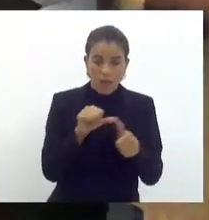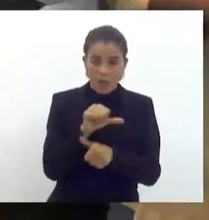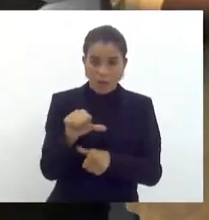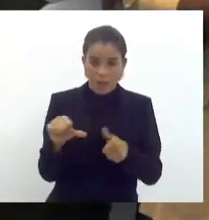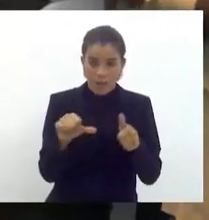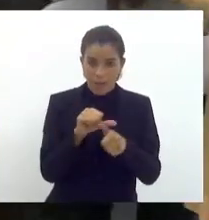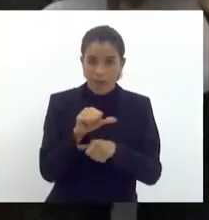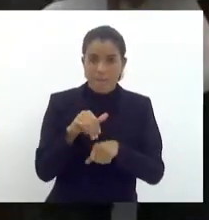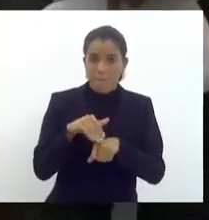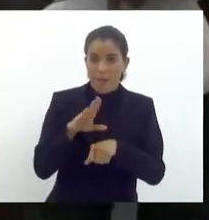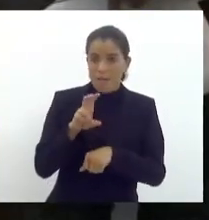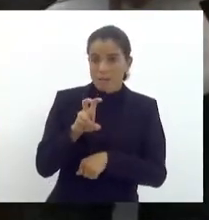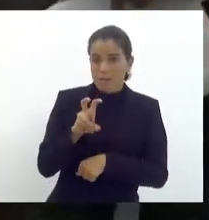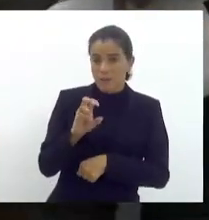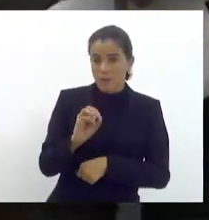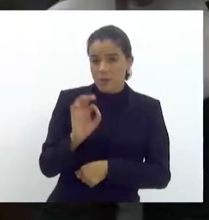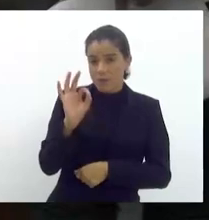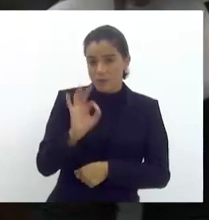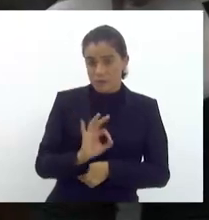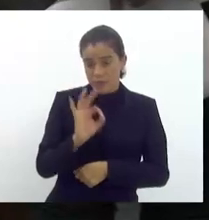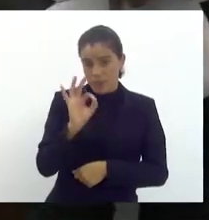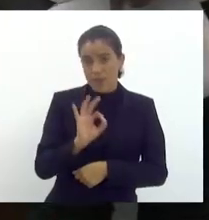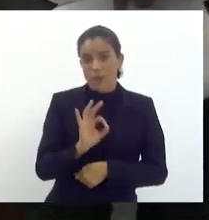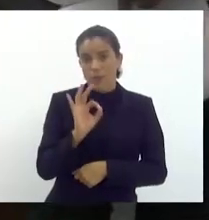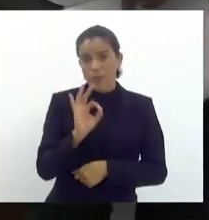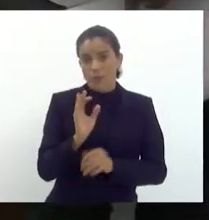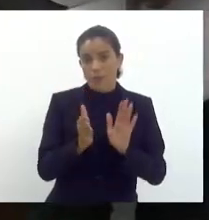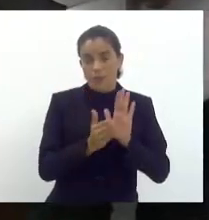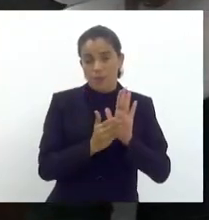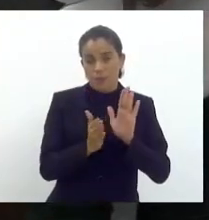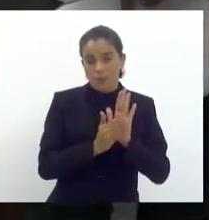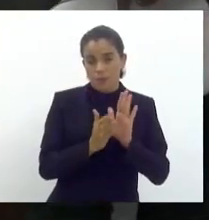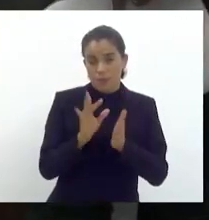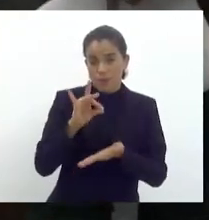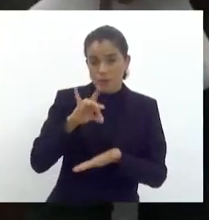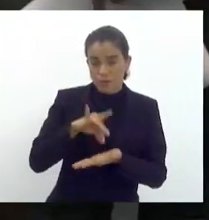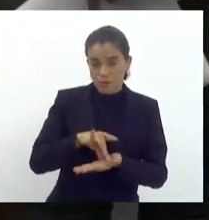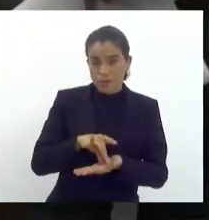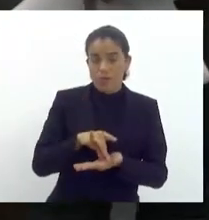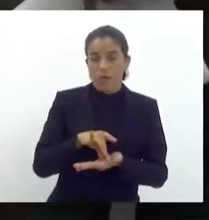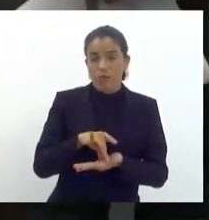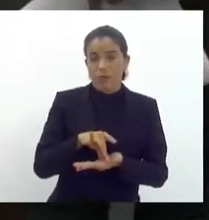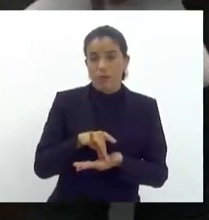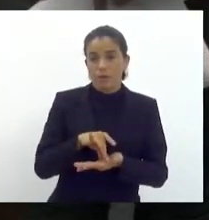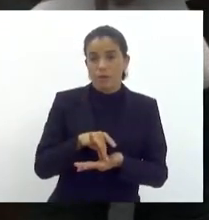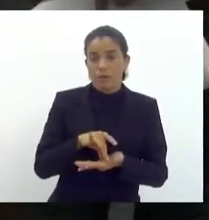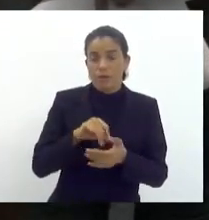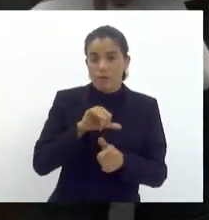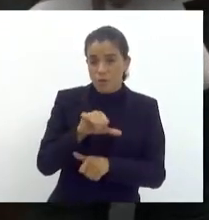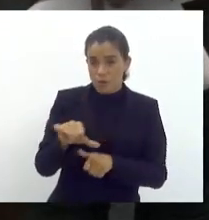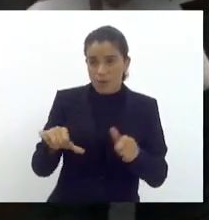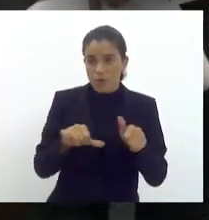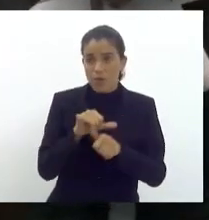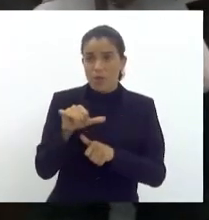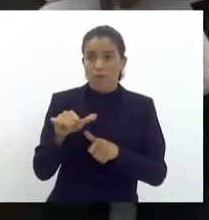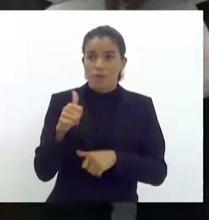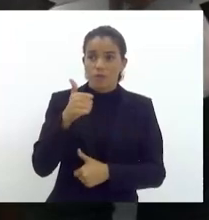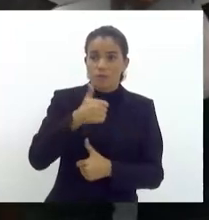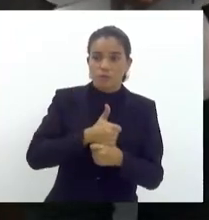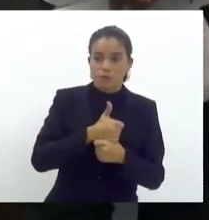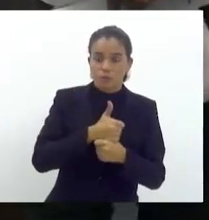mais de 50% do projeto original virava substitutivo